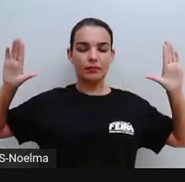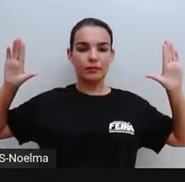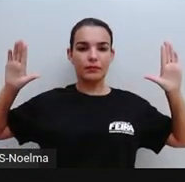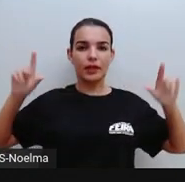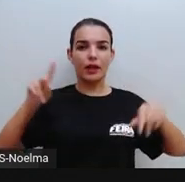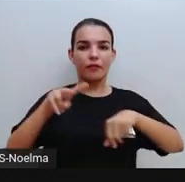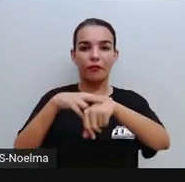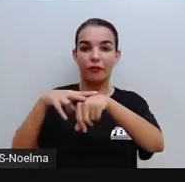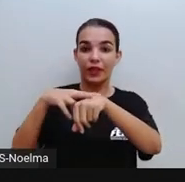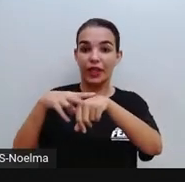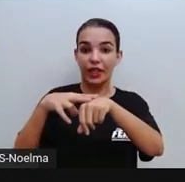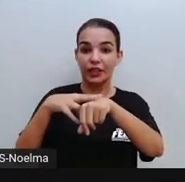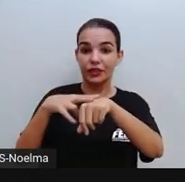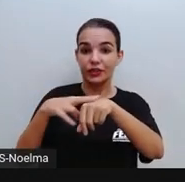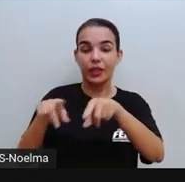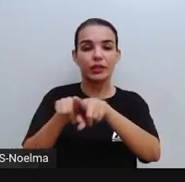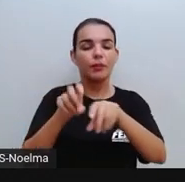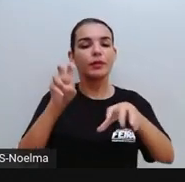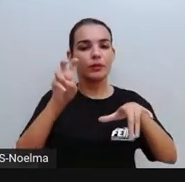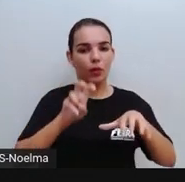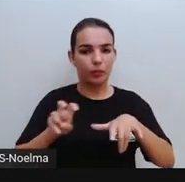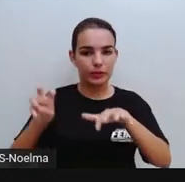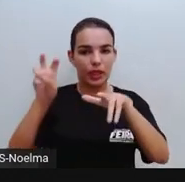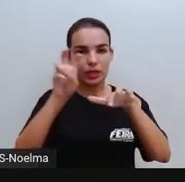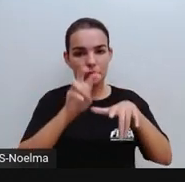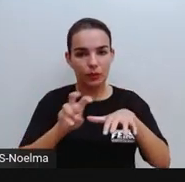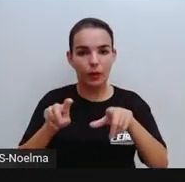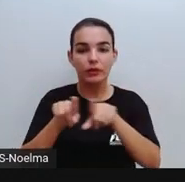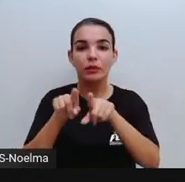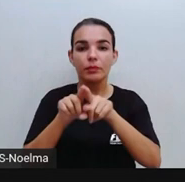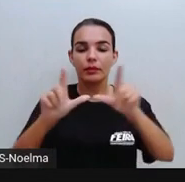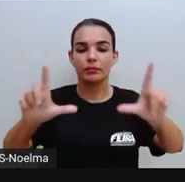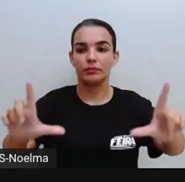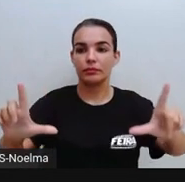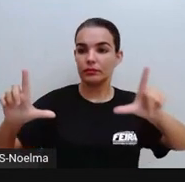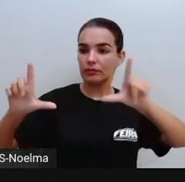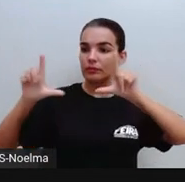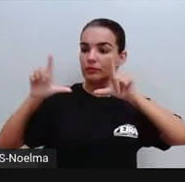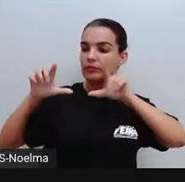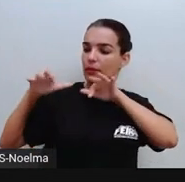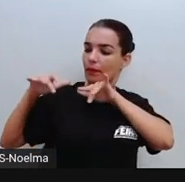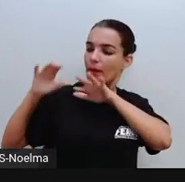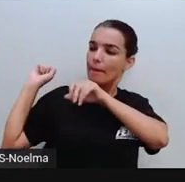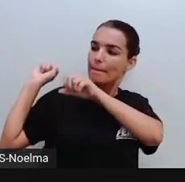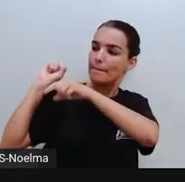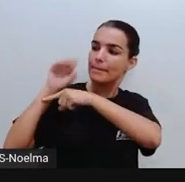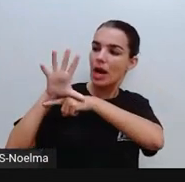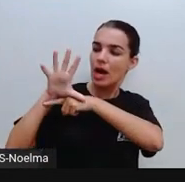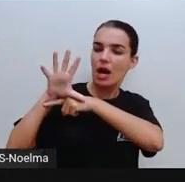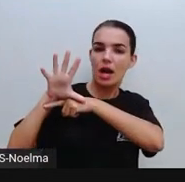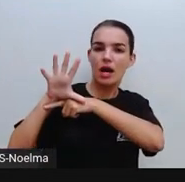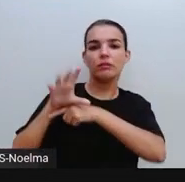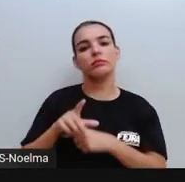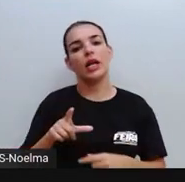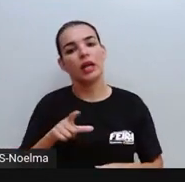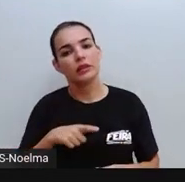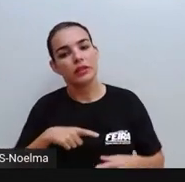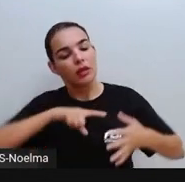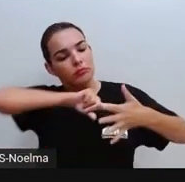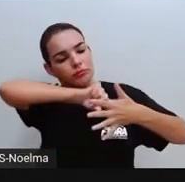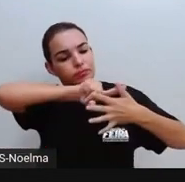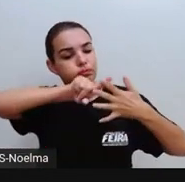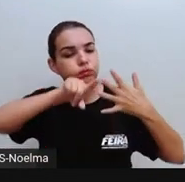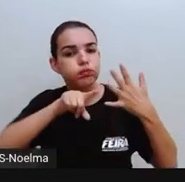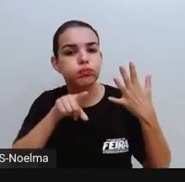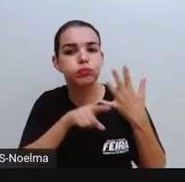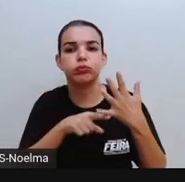o Chrome aqui ou computador o tela é pronto até certo então são